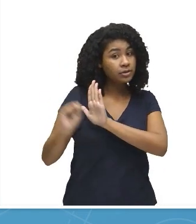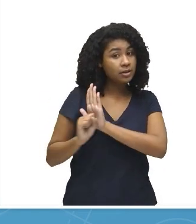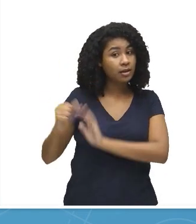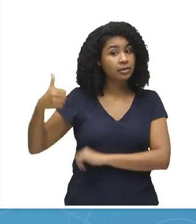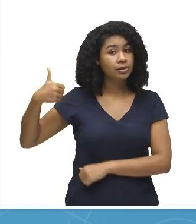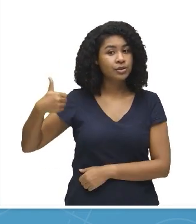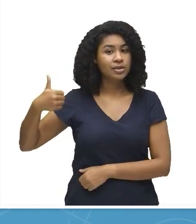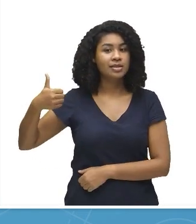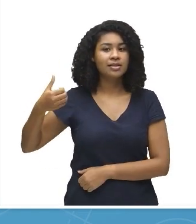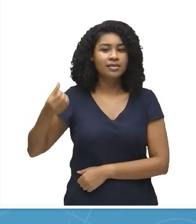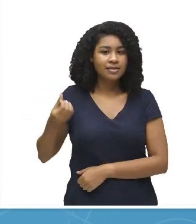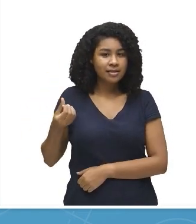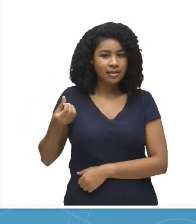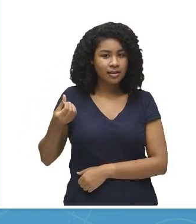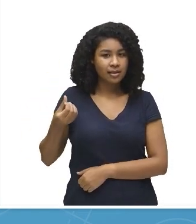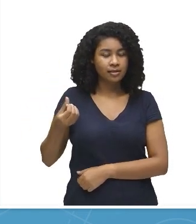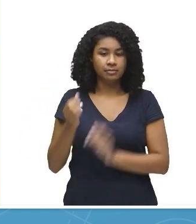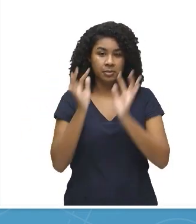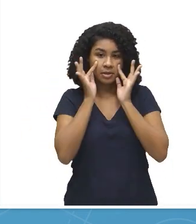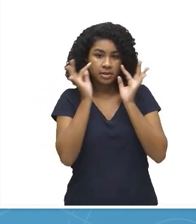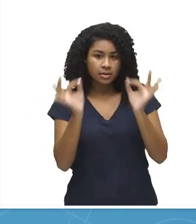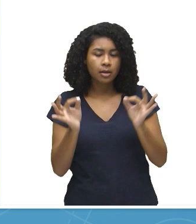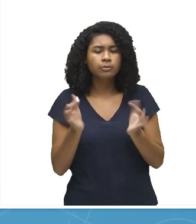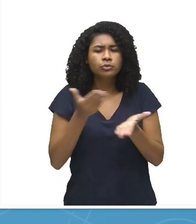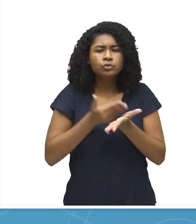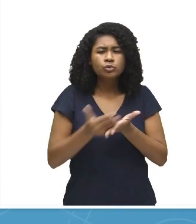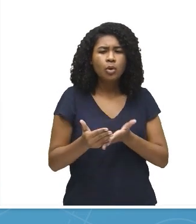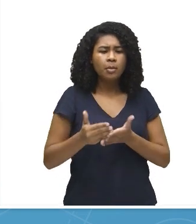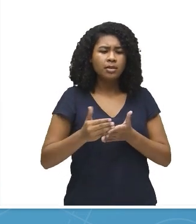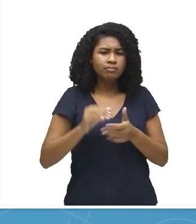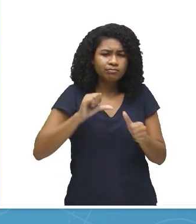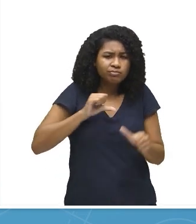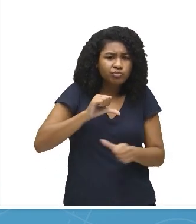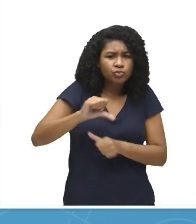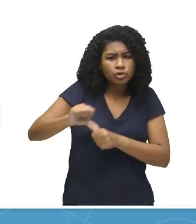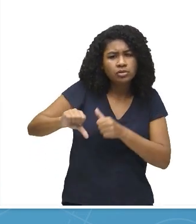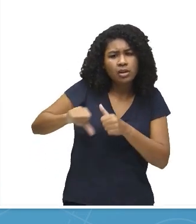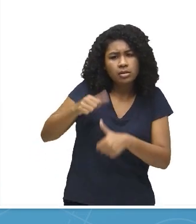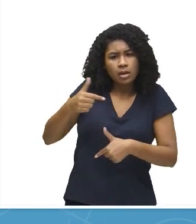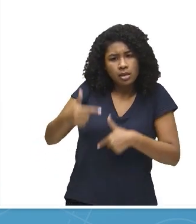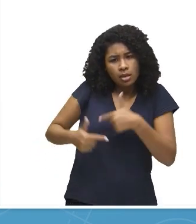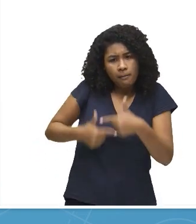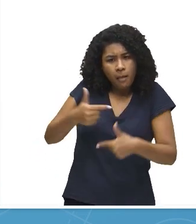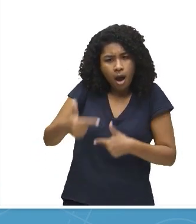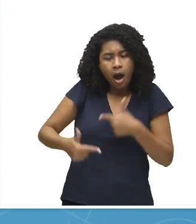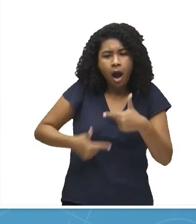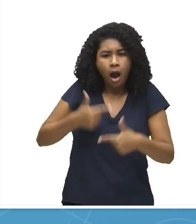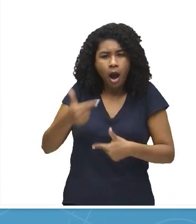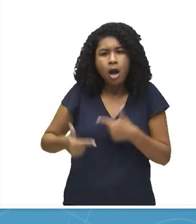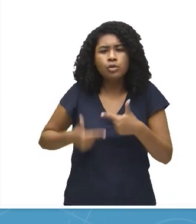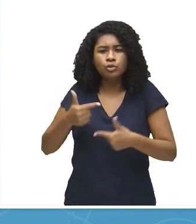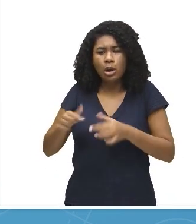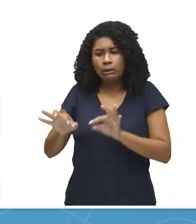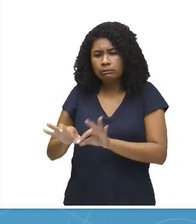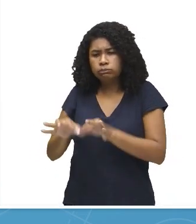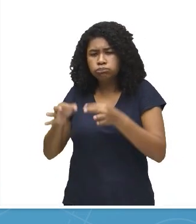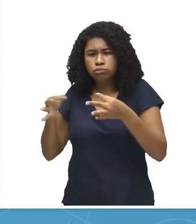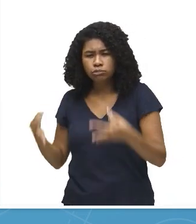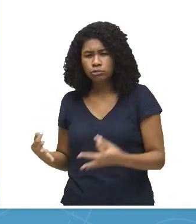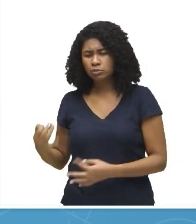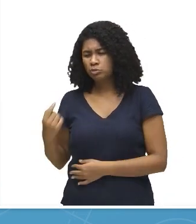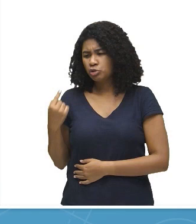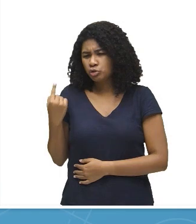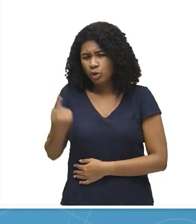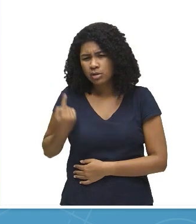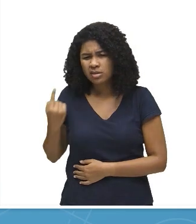XVI, né? Então, aqui a gente já tem uma mudança através daquele trabalho manual, né? Aquela mão